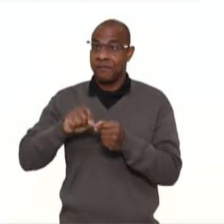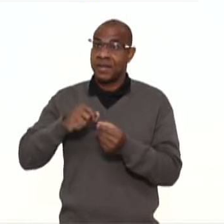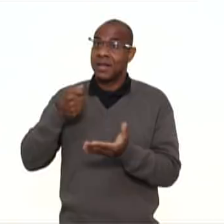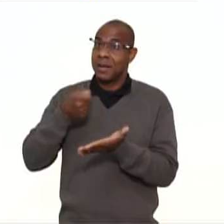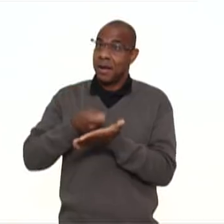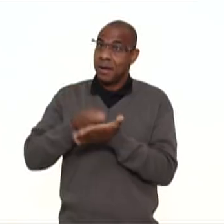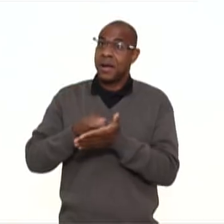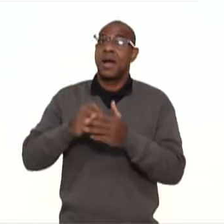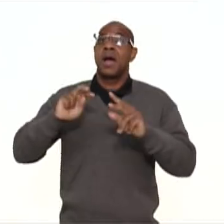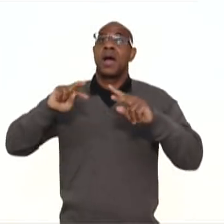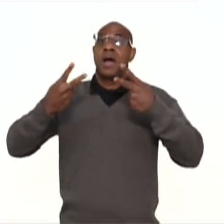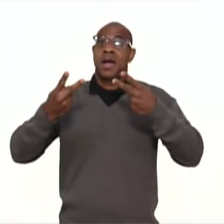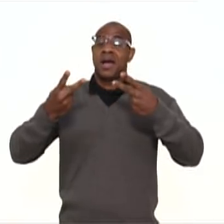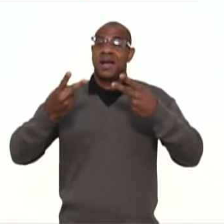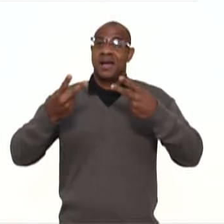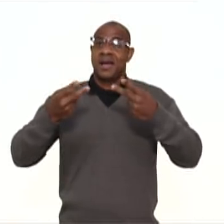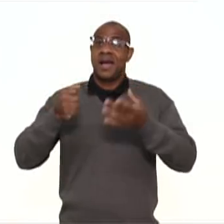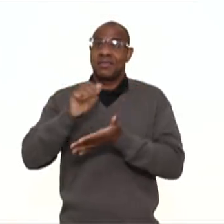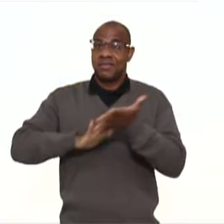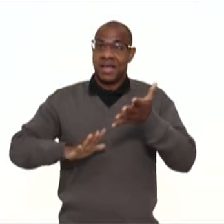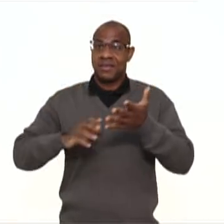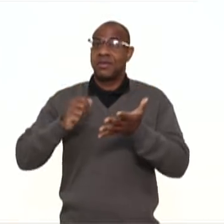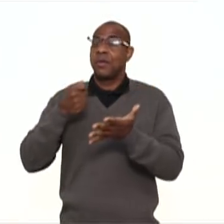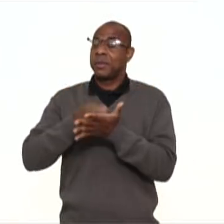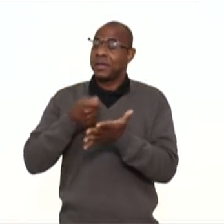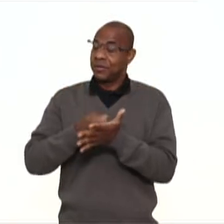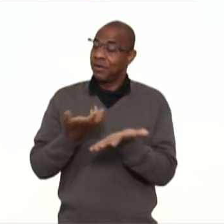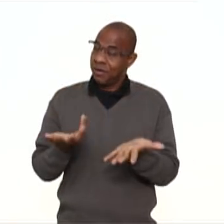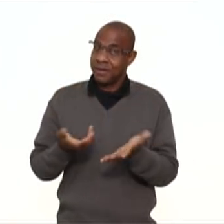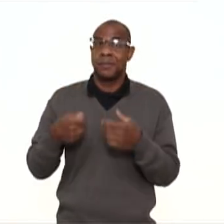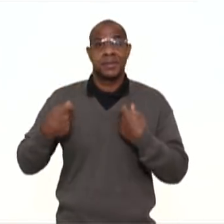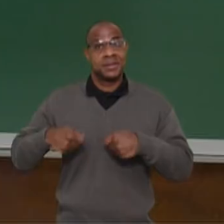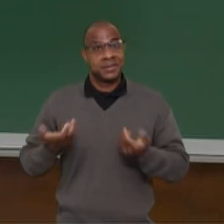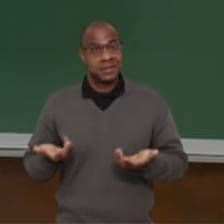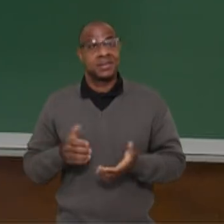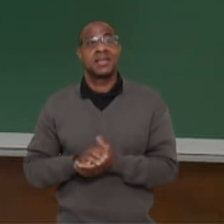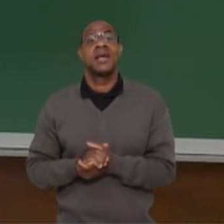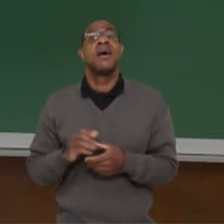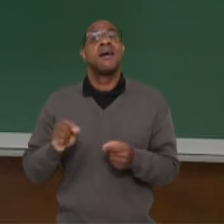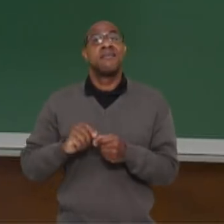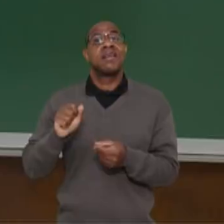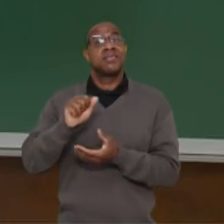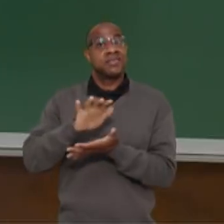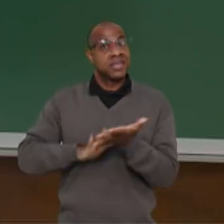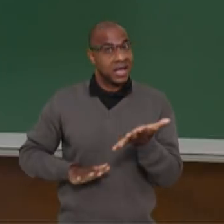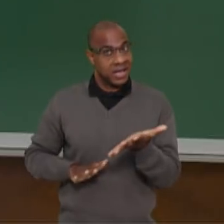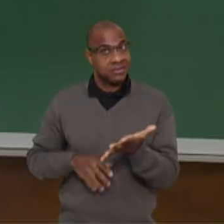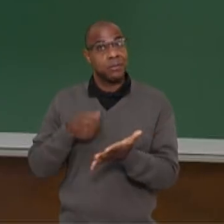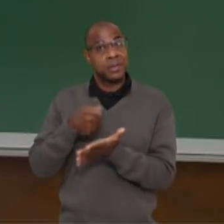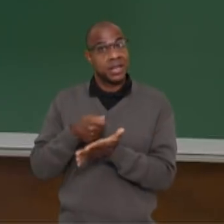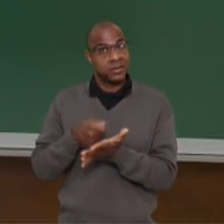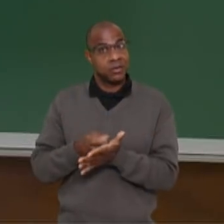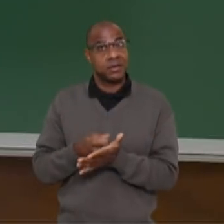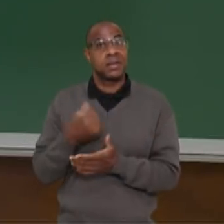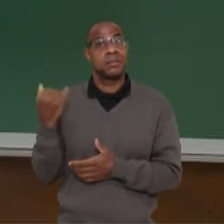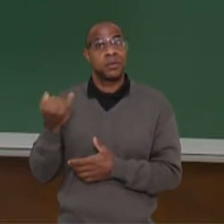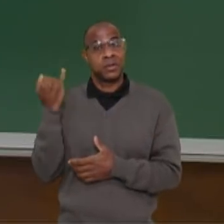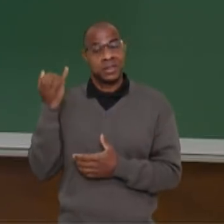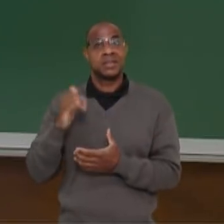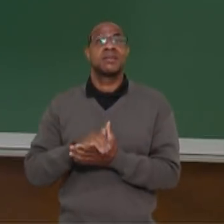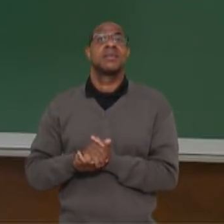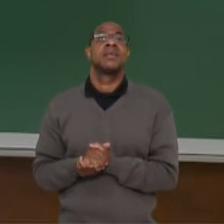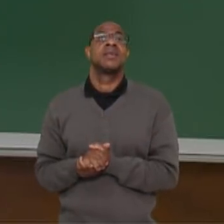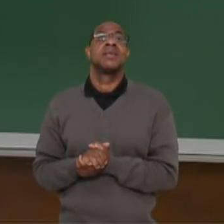Aí o trimestre está terminando. Agiliza as tuas atividades. Faça as atividades obrigatórias para marcar a presença dessa aula. Tá